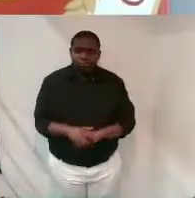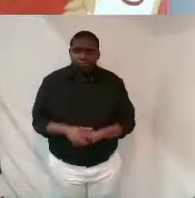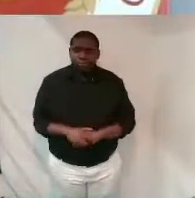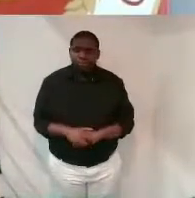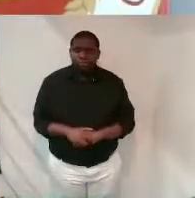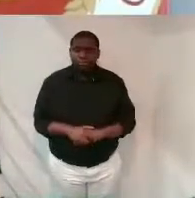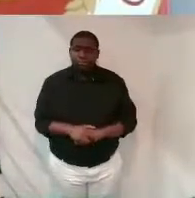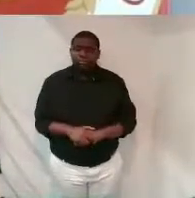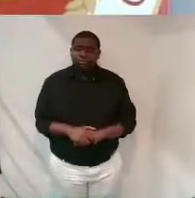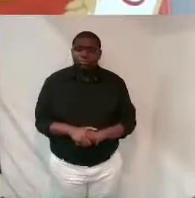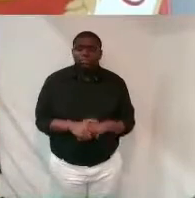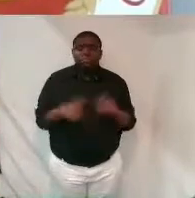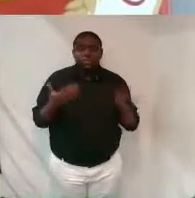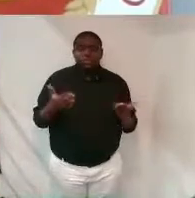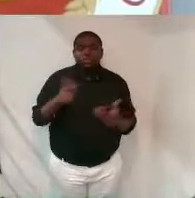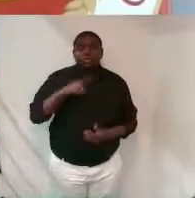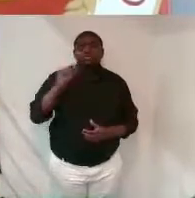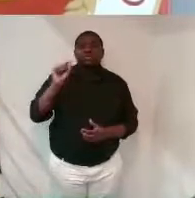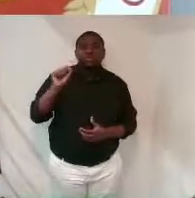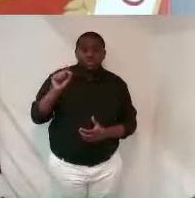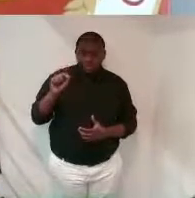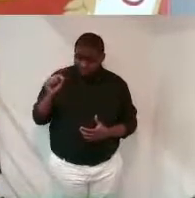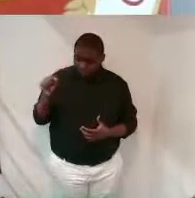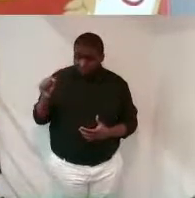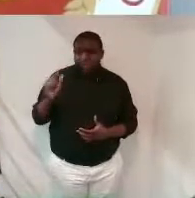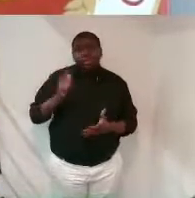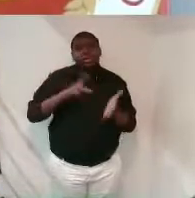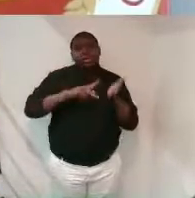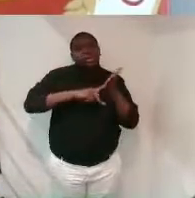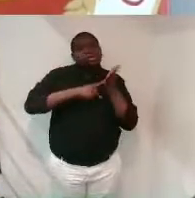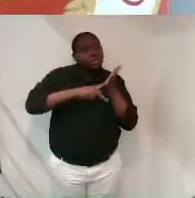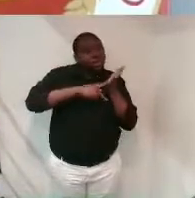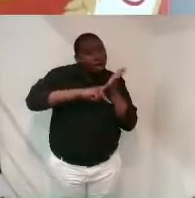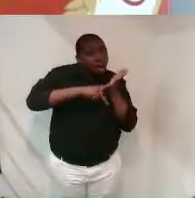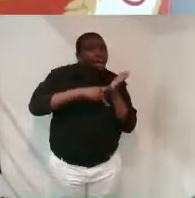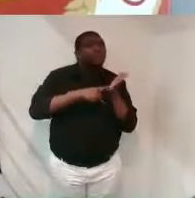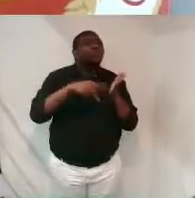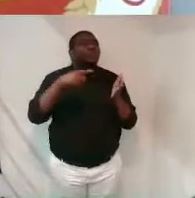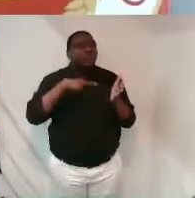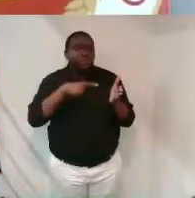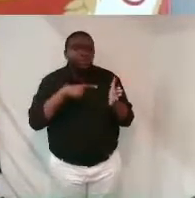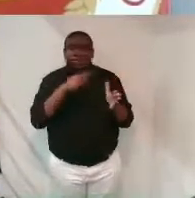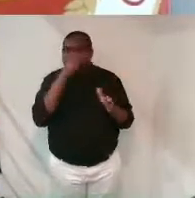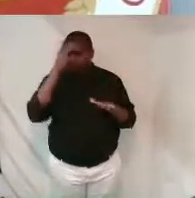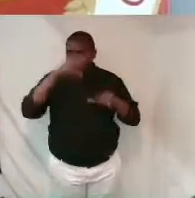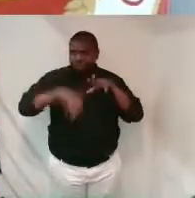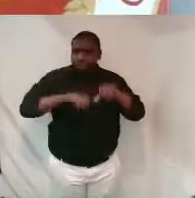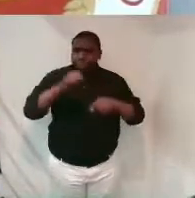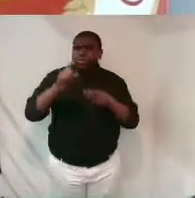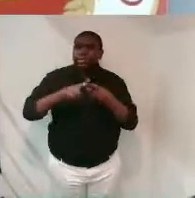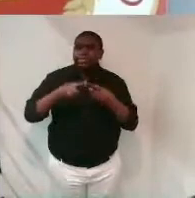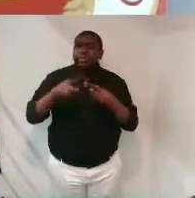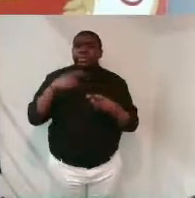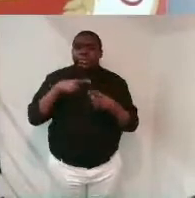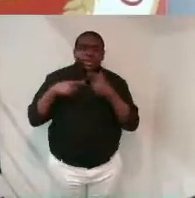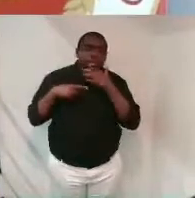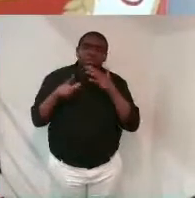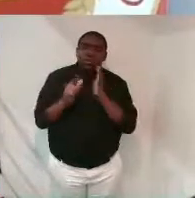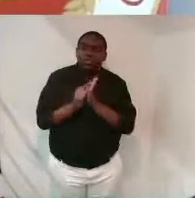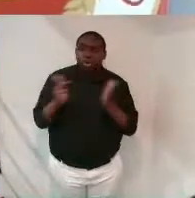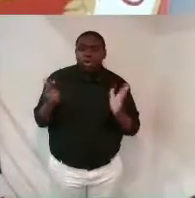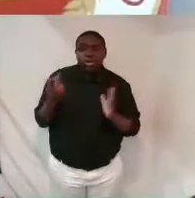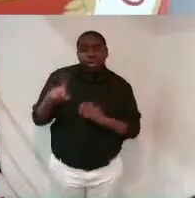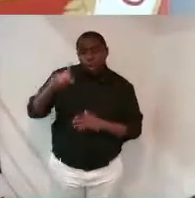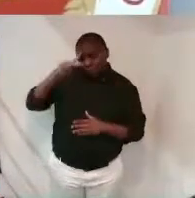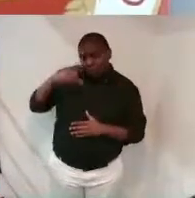aí eles tiveram um grande sindicato, eles tinham até um jornal próprio, eles exerceram